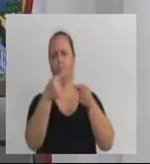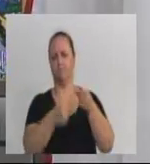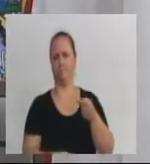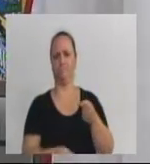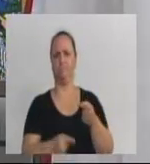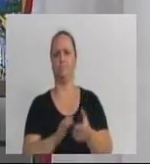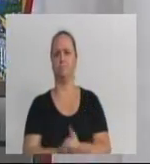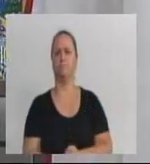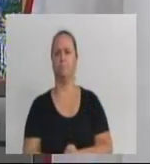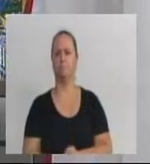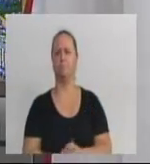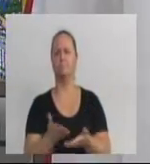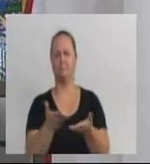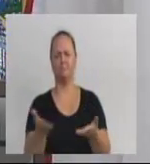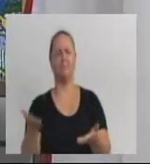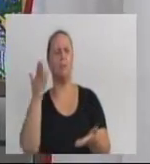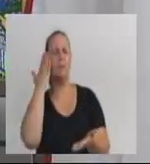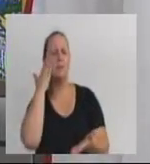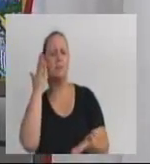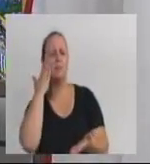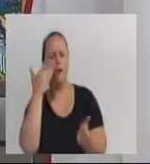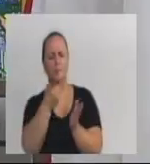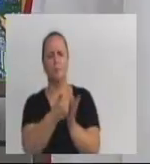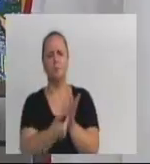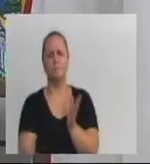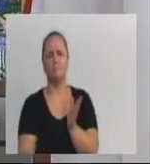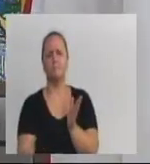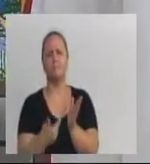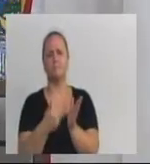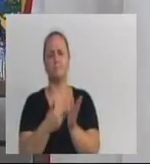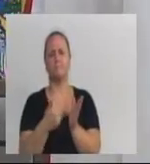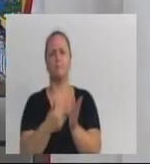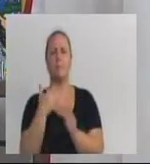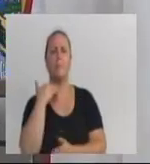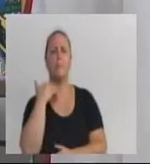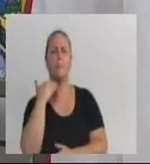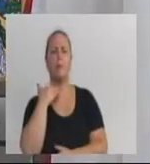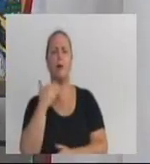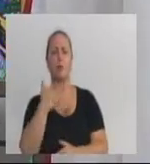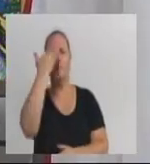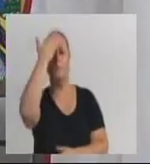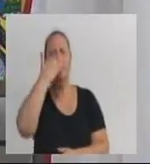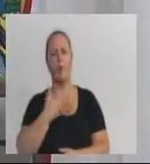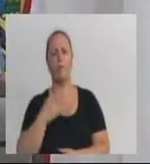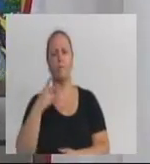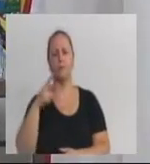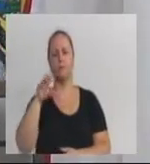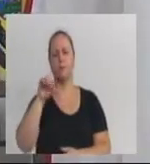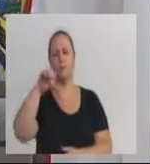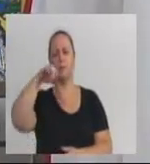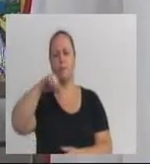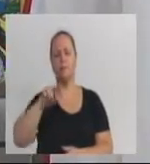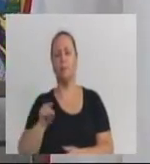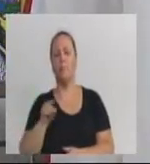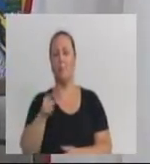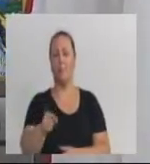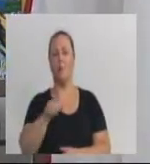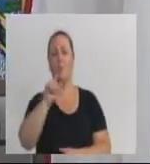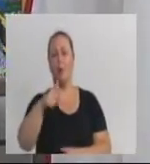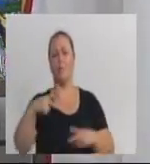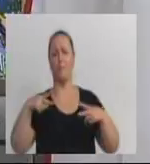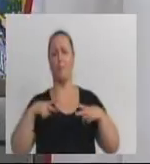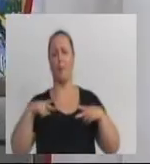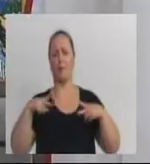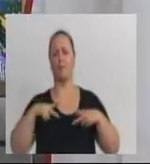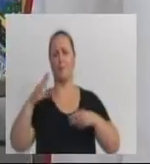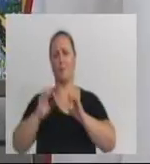extrato que comprova o depósito de 290 mil de dinheiro público numa conta de uma empresa privada sem